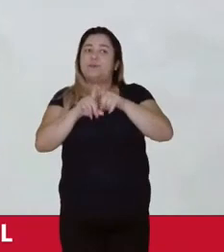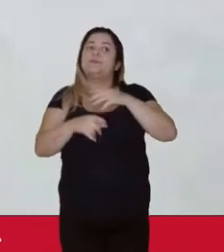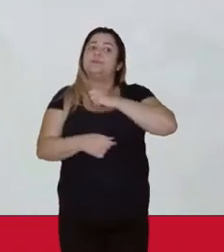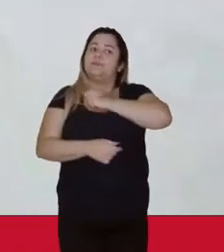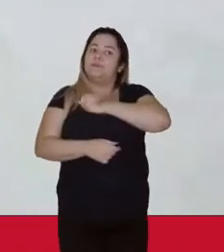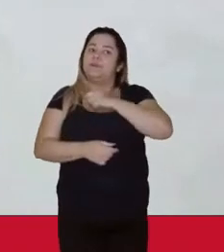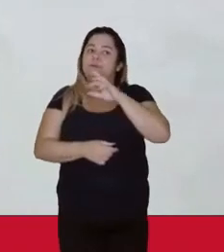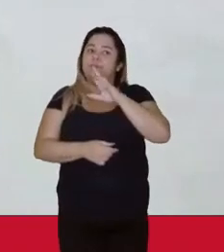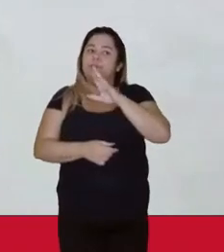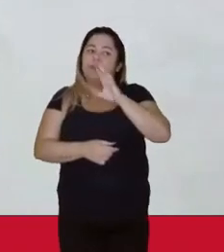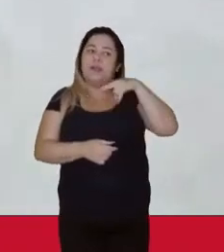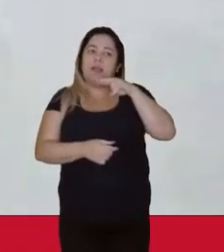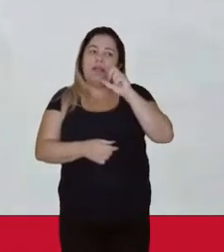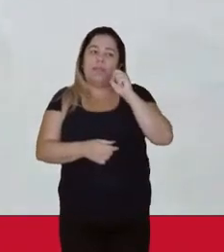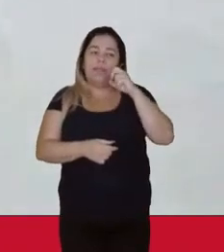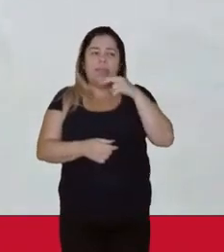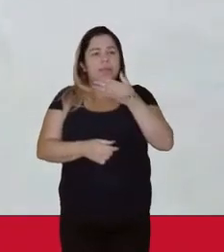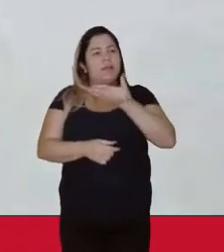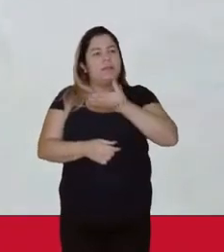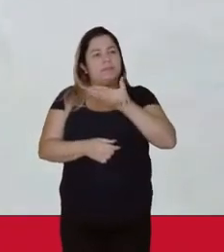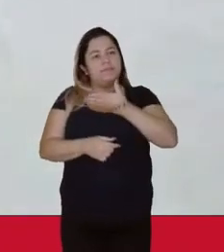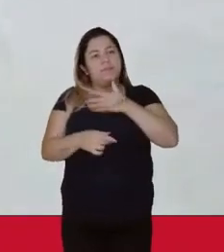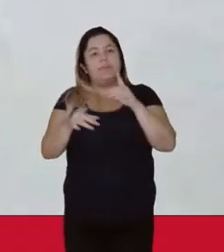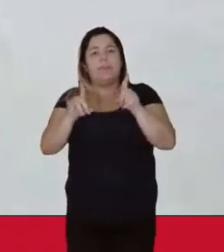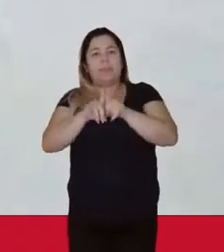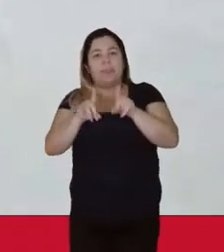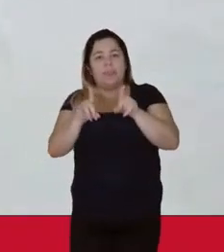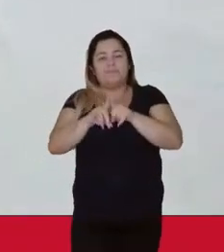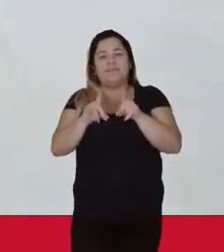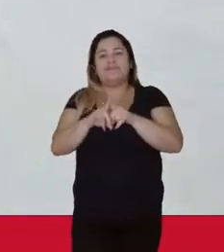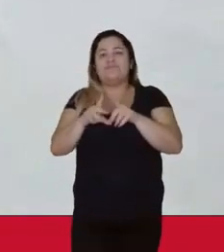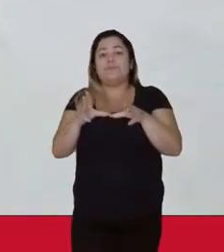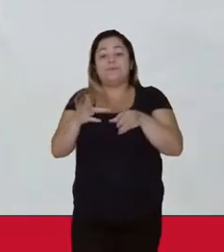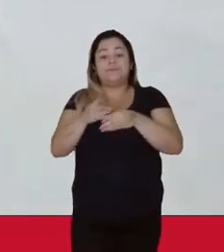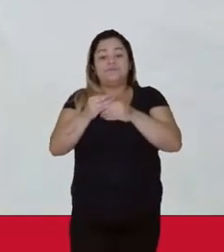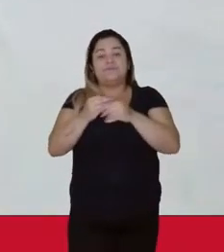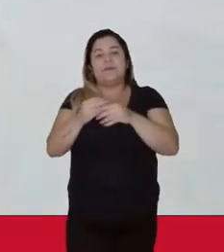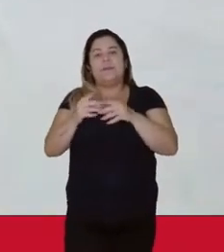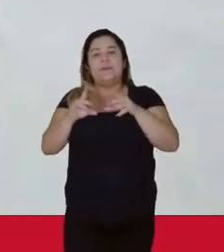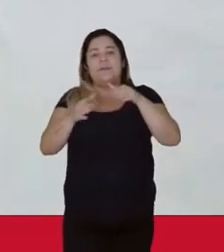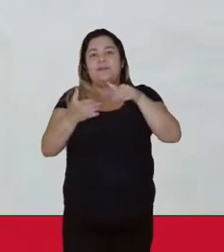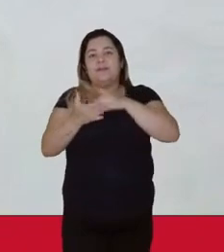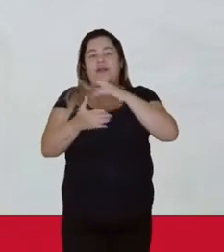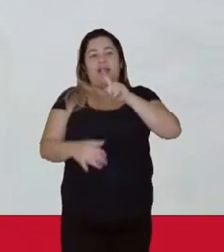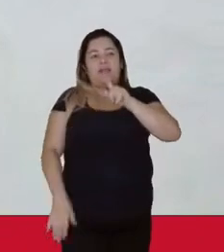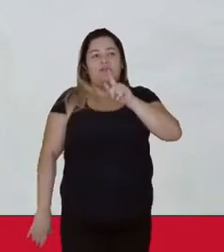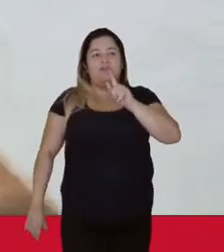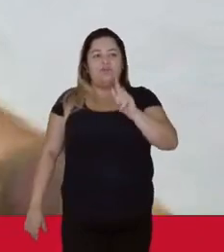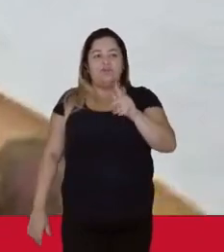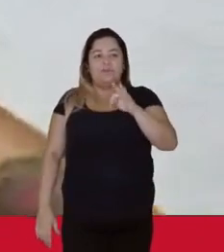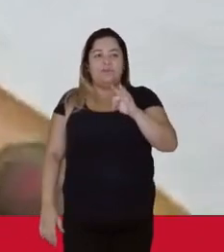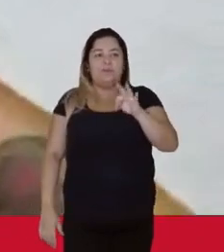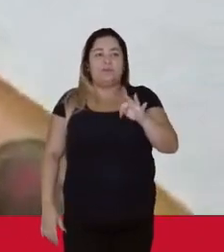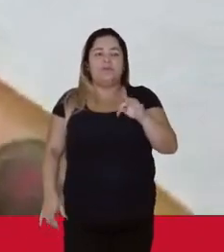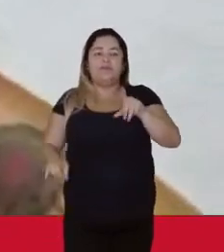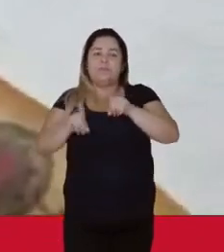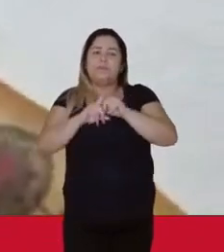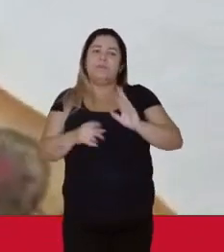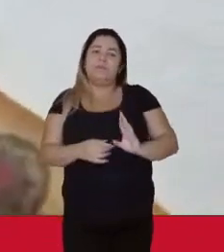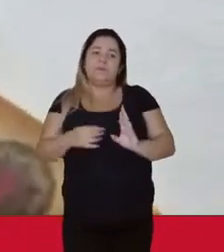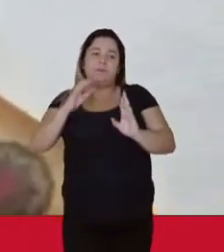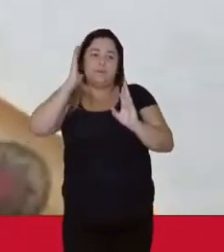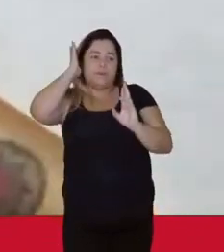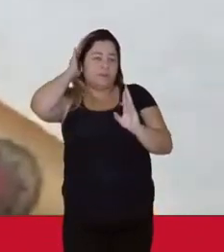Renan, esse companheiro que compõe aí adjunto na Secretaria Nacional LGBT e que representa muito bem